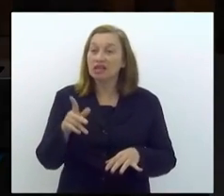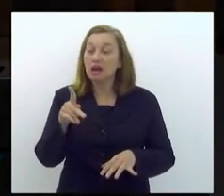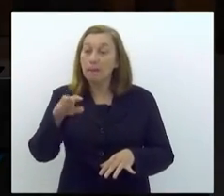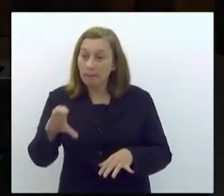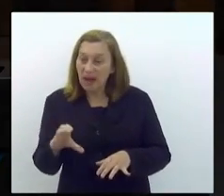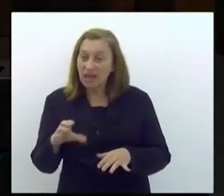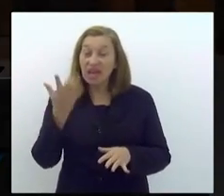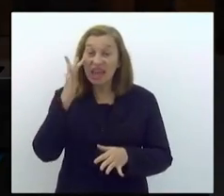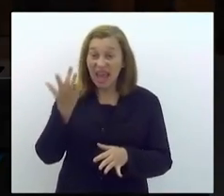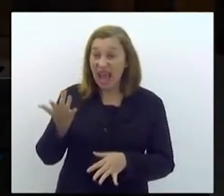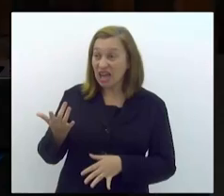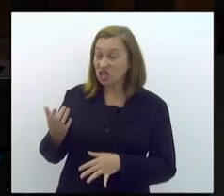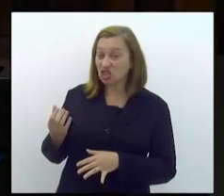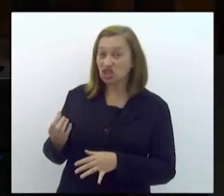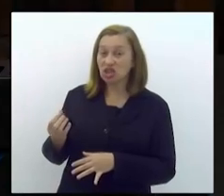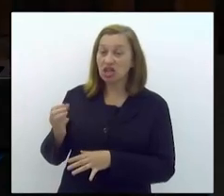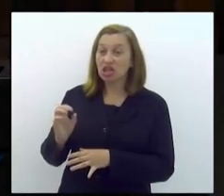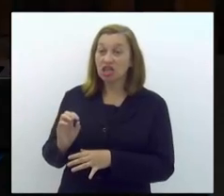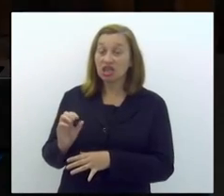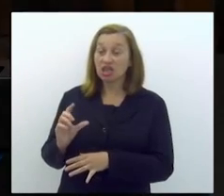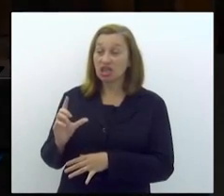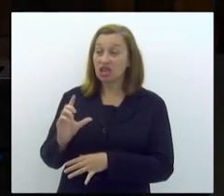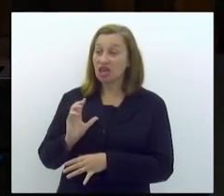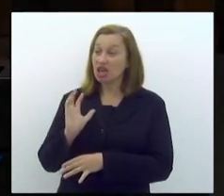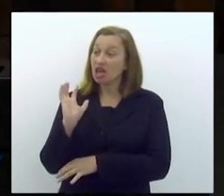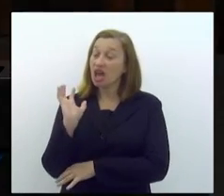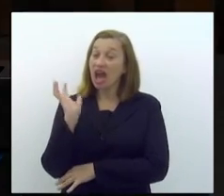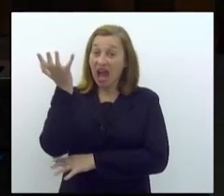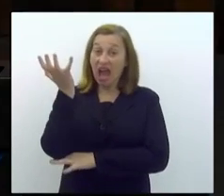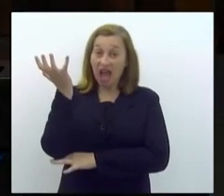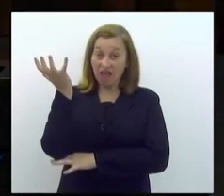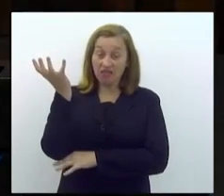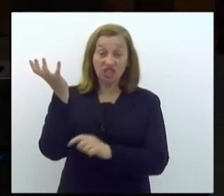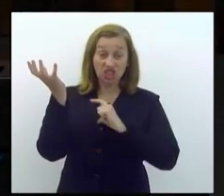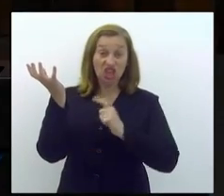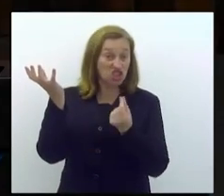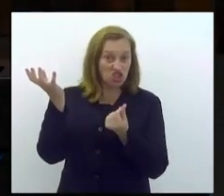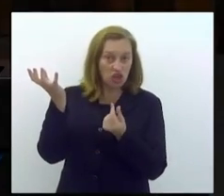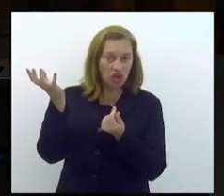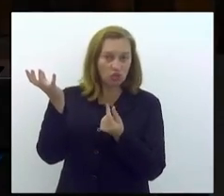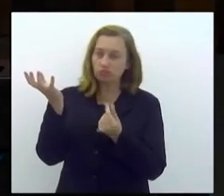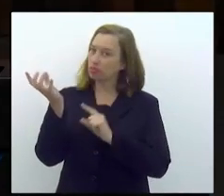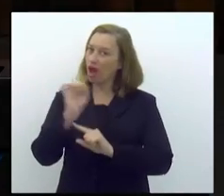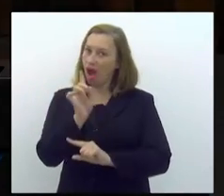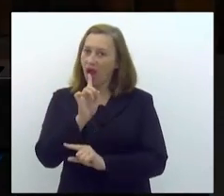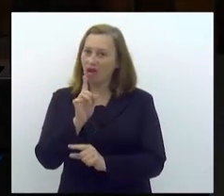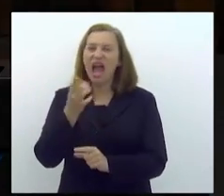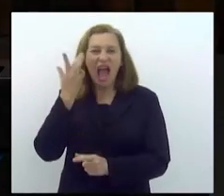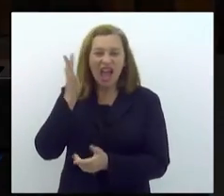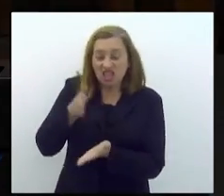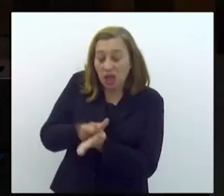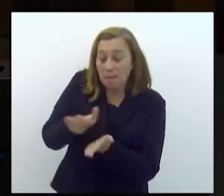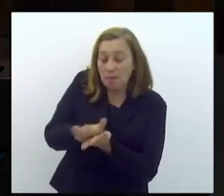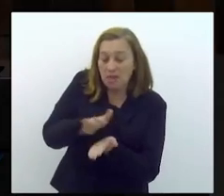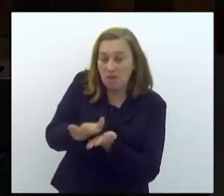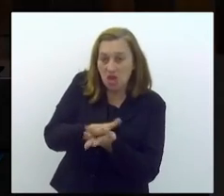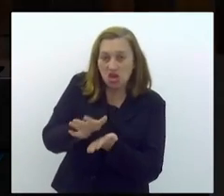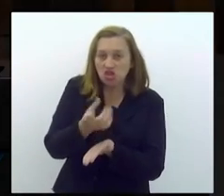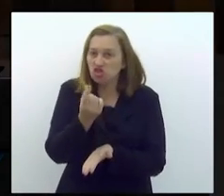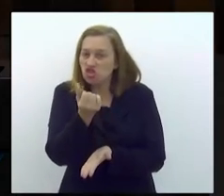que dinheiro da em árvore ou como ele falou na compra na pandemia quando cumpriu imprimir dinheiro a população eu vou me perder